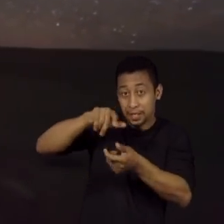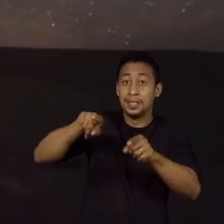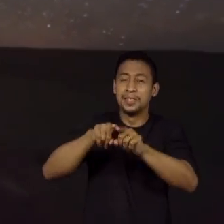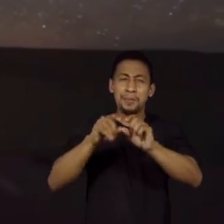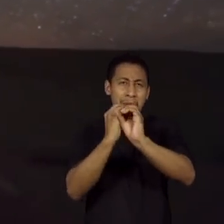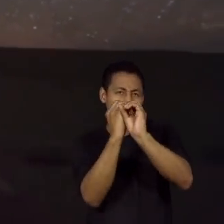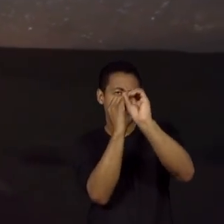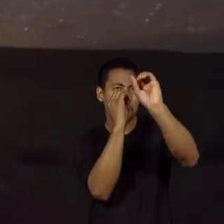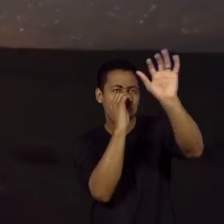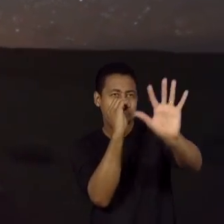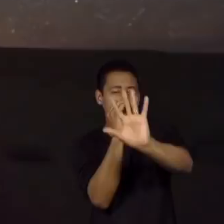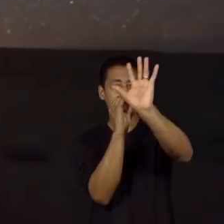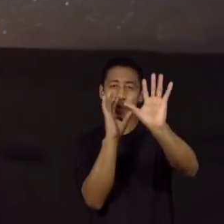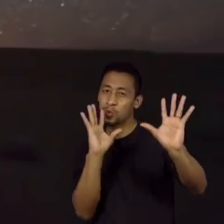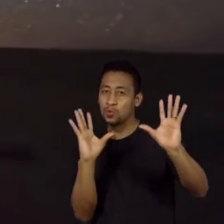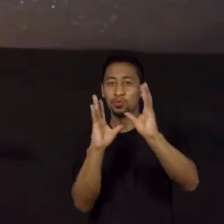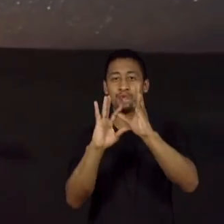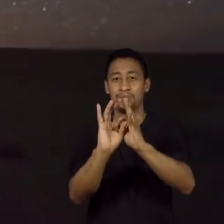astronomia.